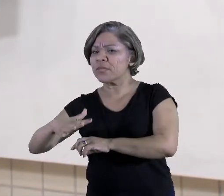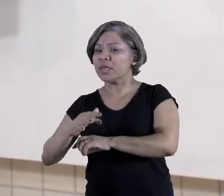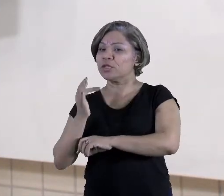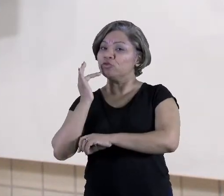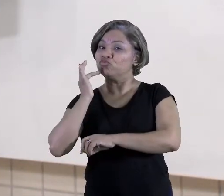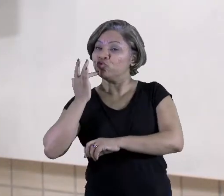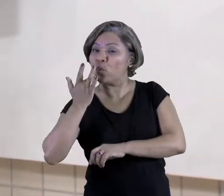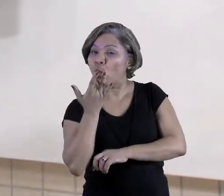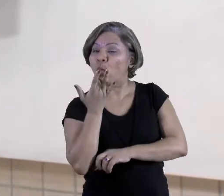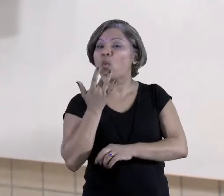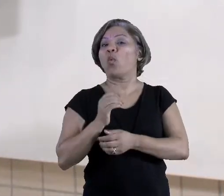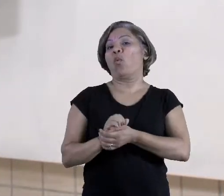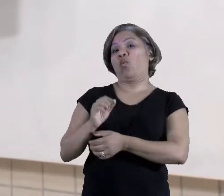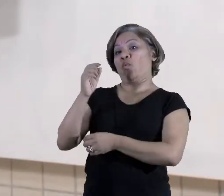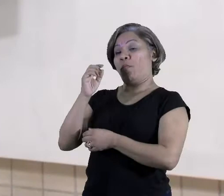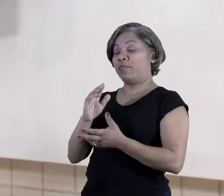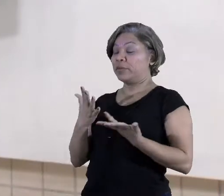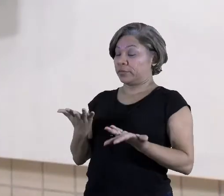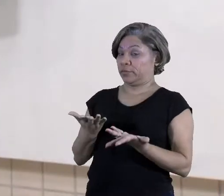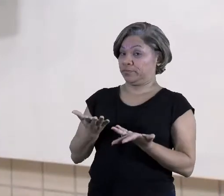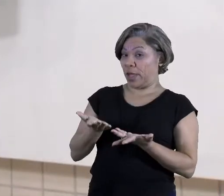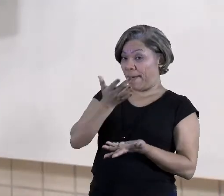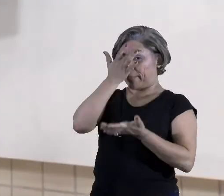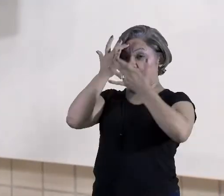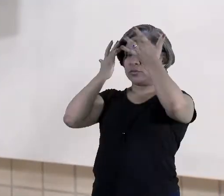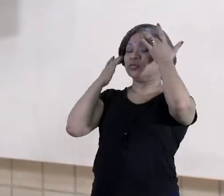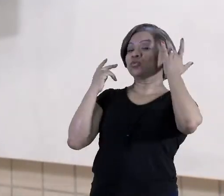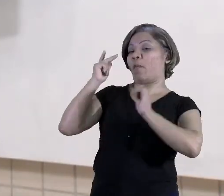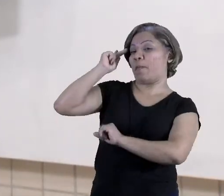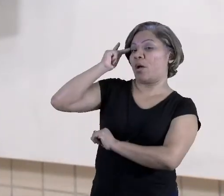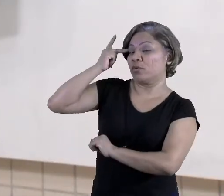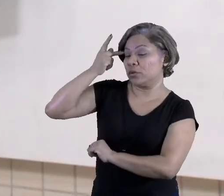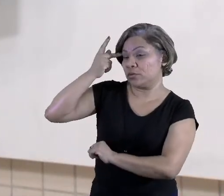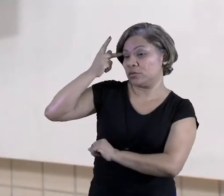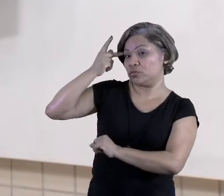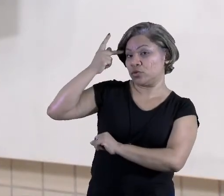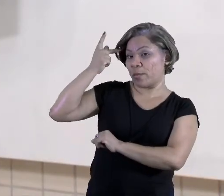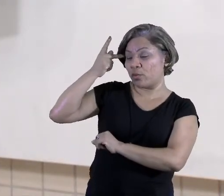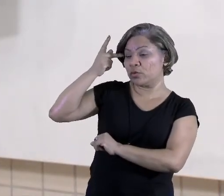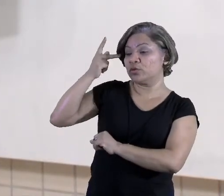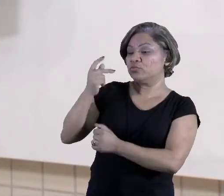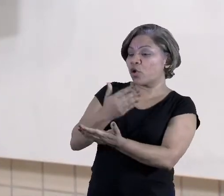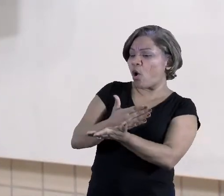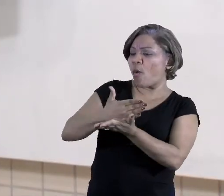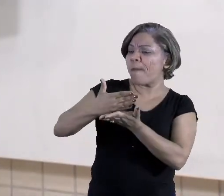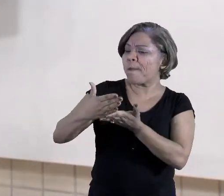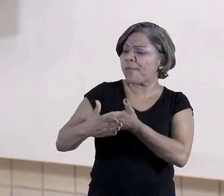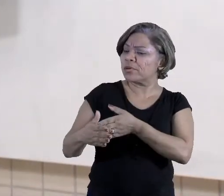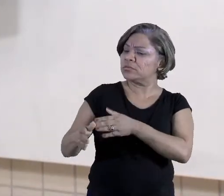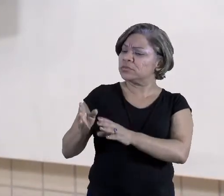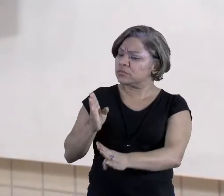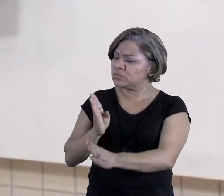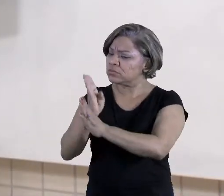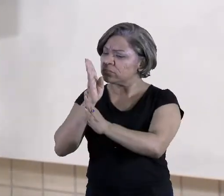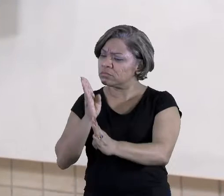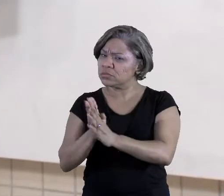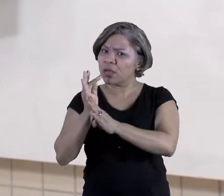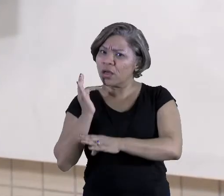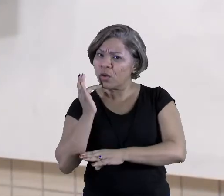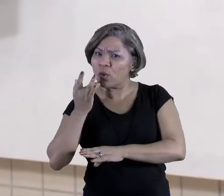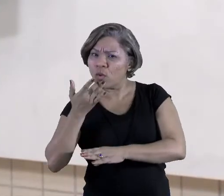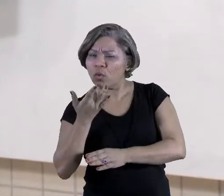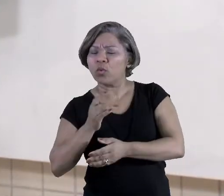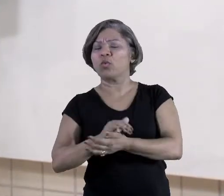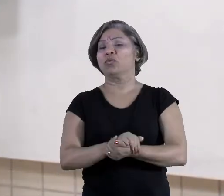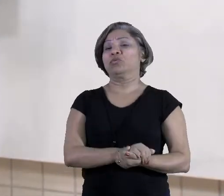né, bandeirantes, descobriram aquelas minas de ouro naquela região onde hoje é Minas Gerais. E nós tínhamos o principal